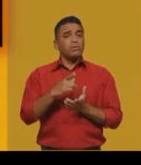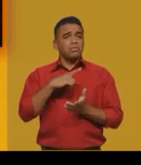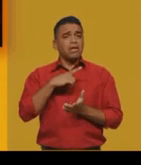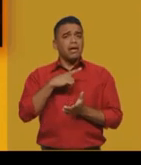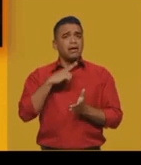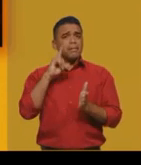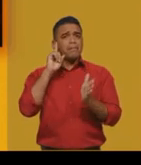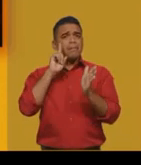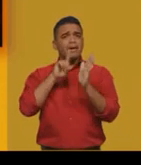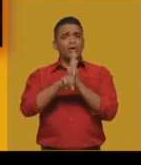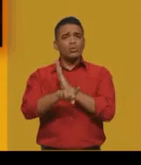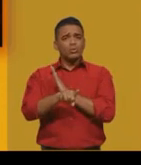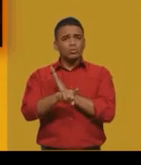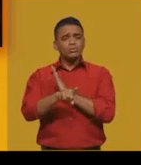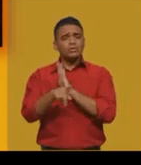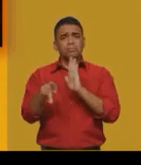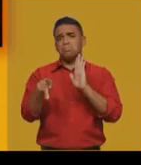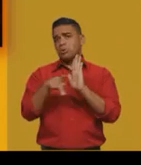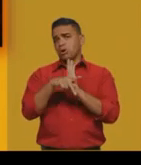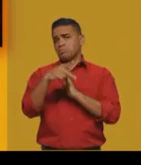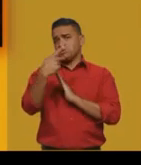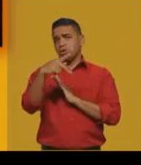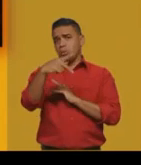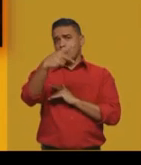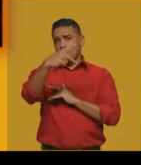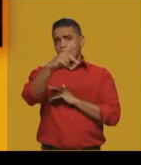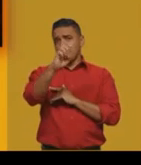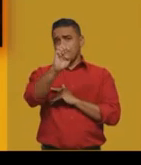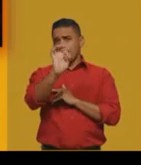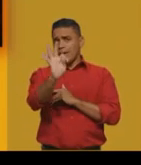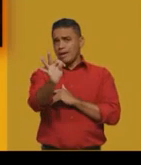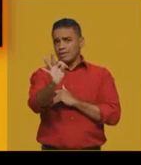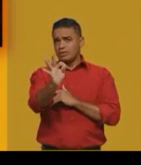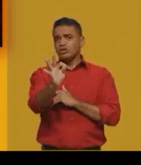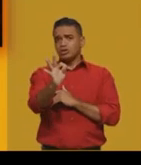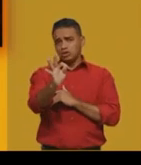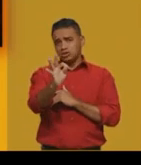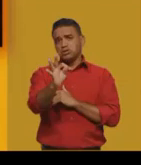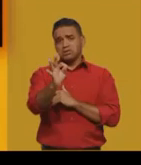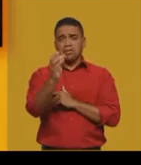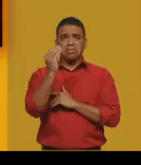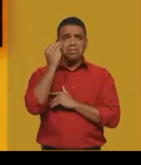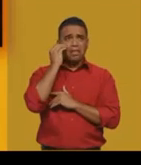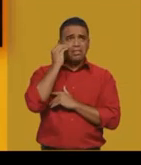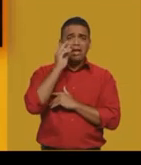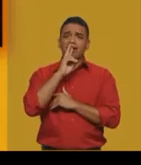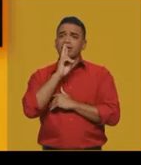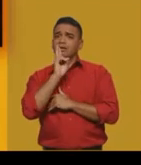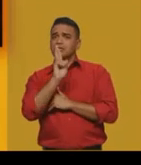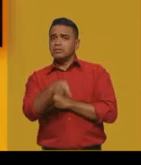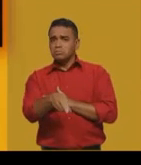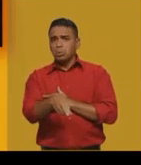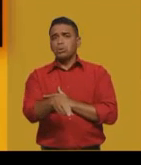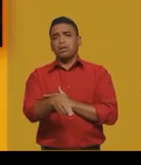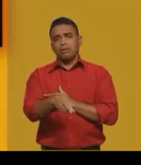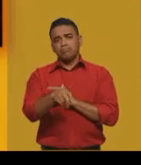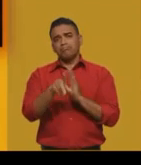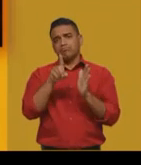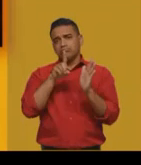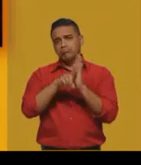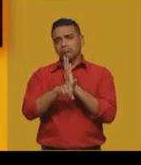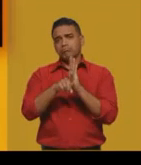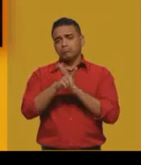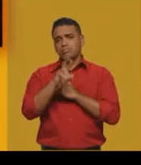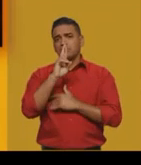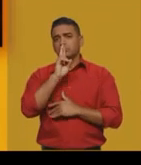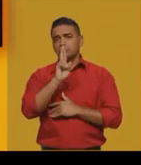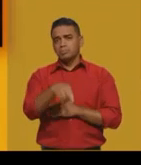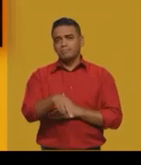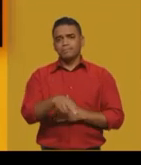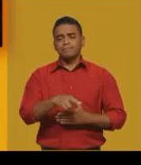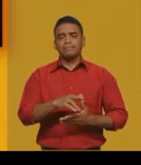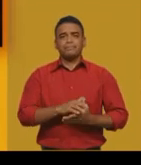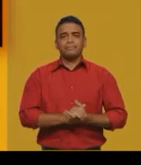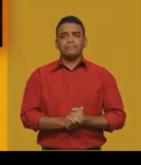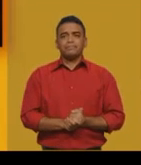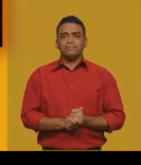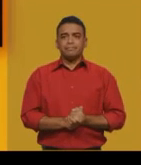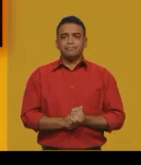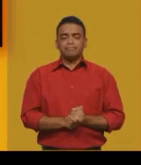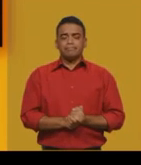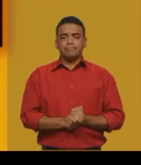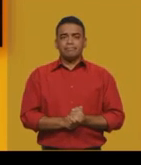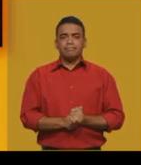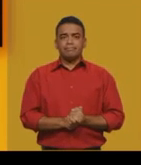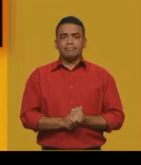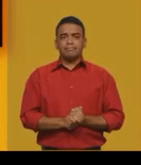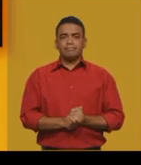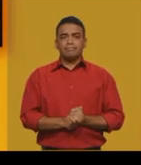do PET, então a gente vai tentar as perguntas e o texto, respondê-las, né? Então, when was he born? Uma